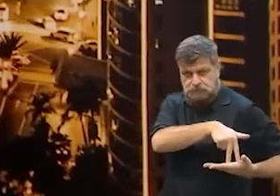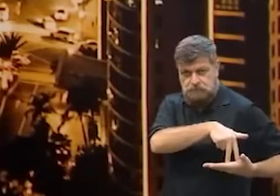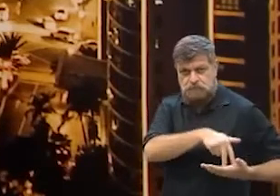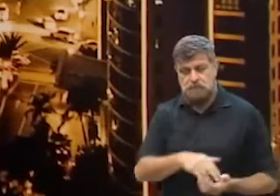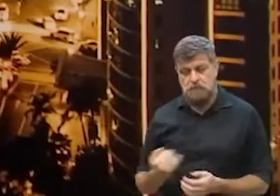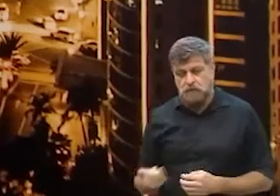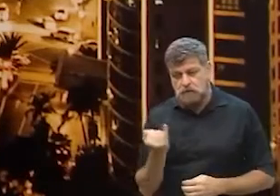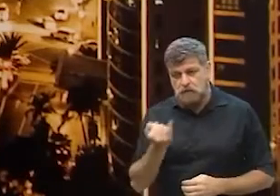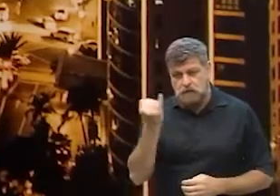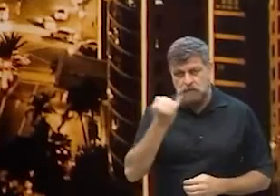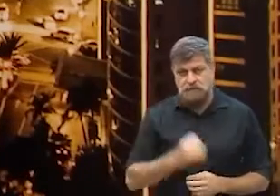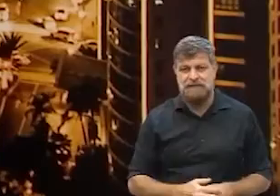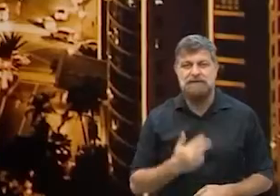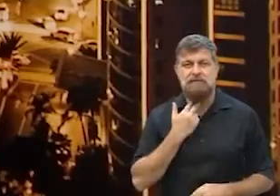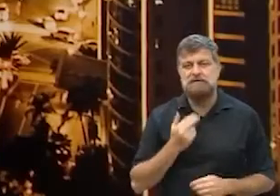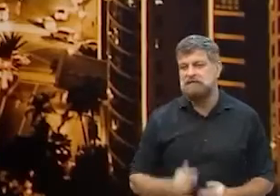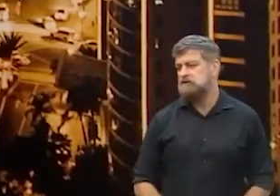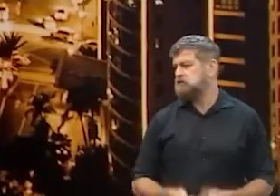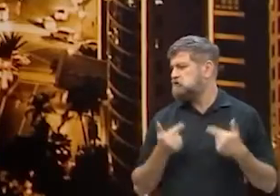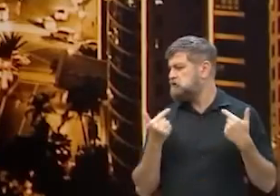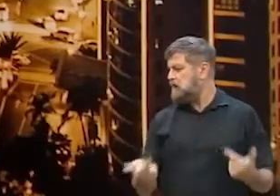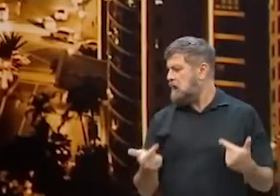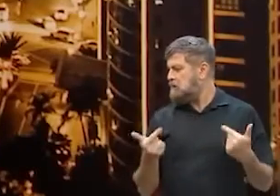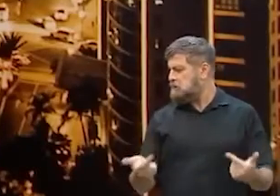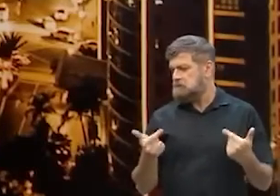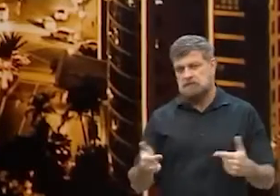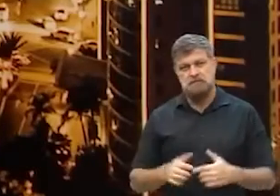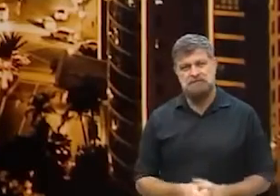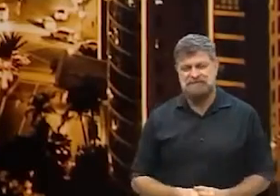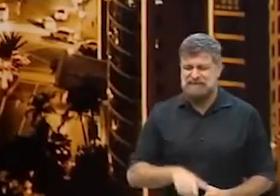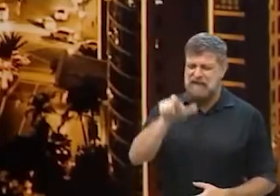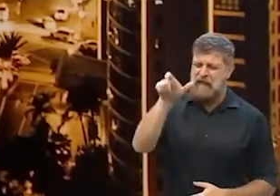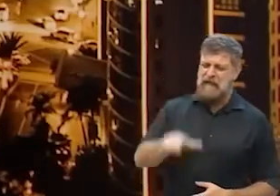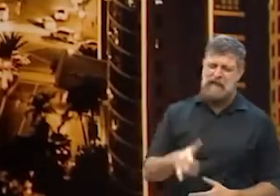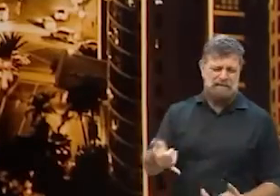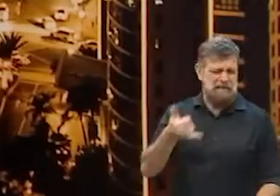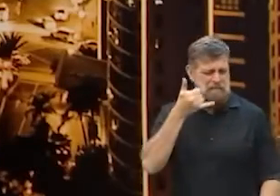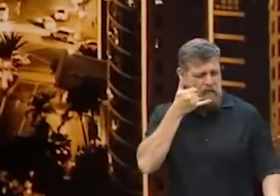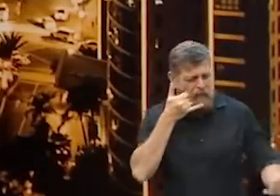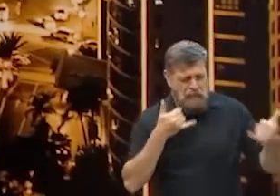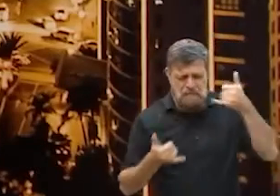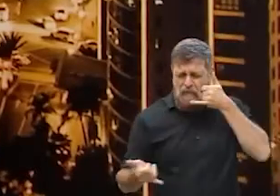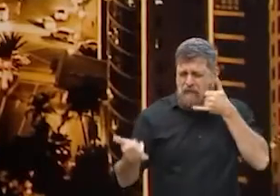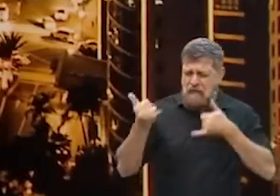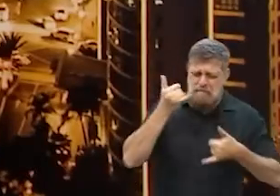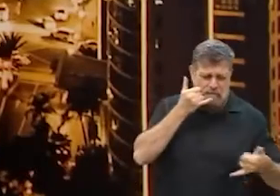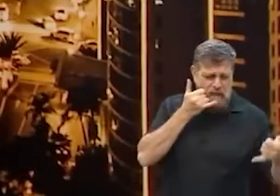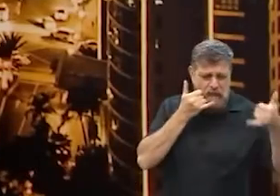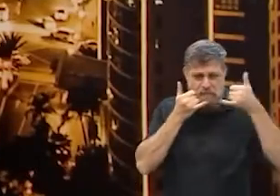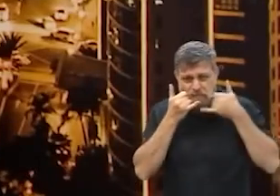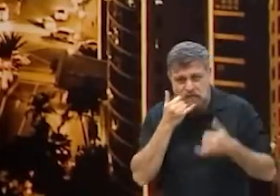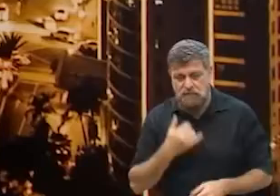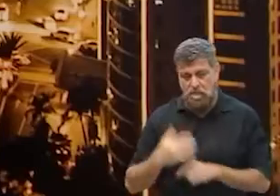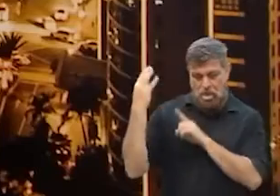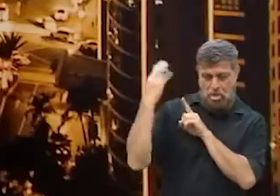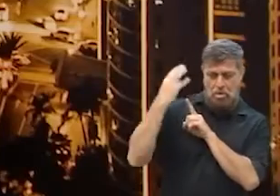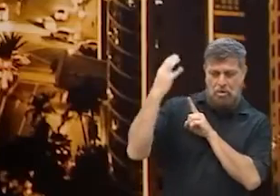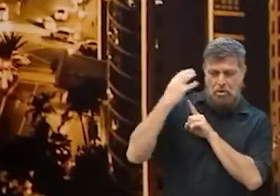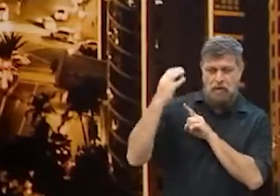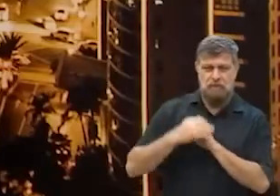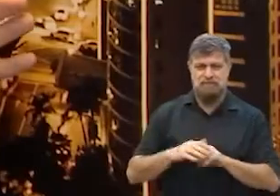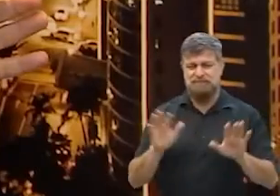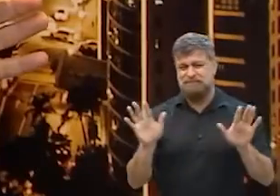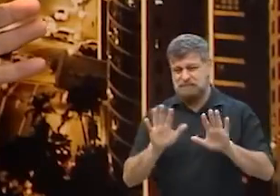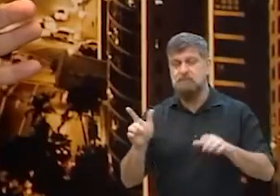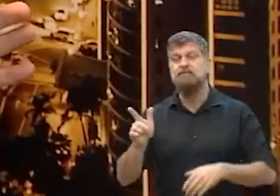é você não ser chato. As pessoas falam, o corretor está me ligando, está me oferecendo, está tentando me enfiar algum imóvel.